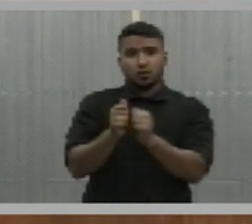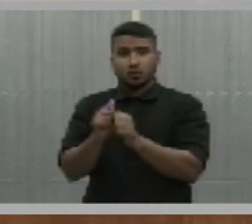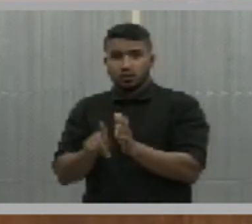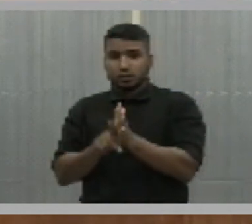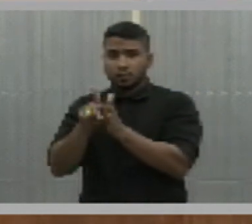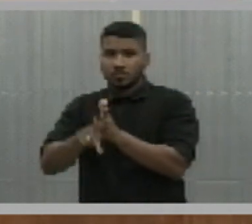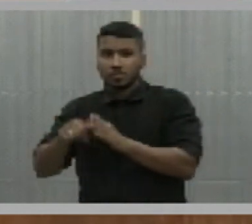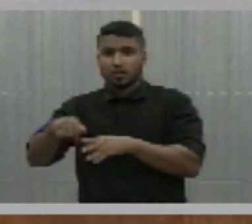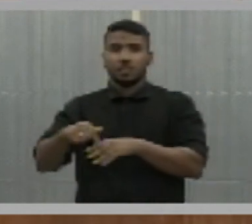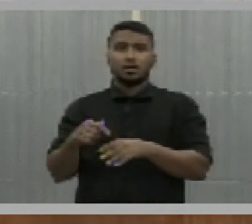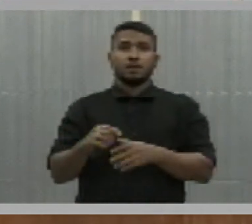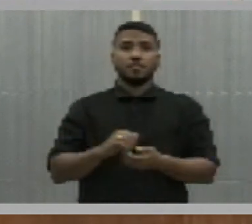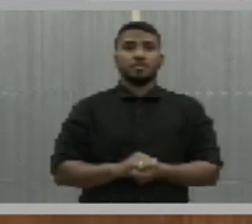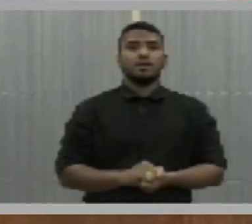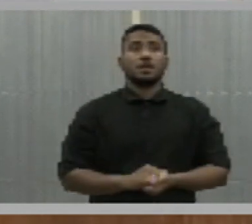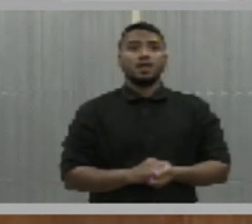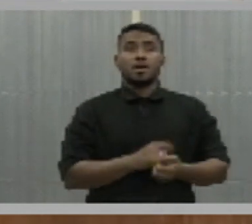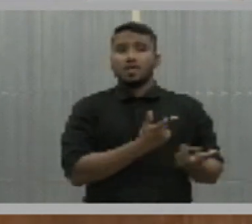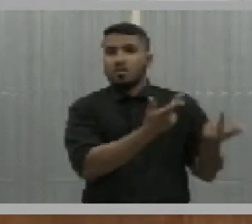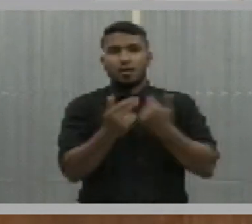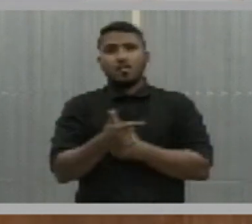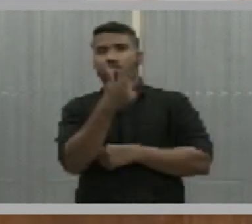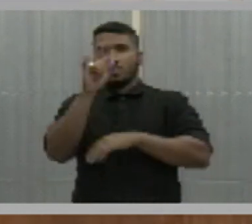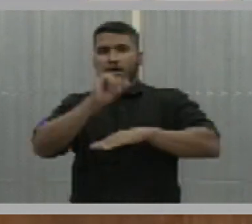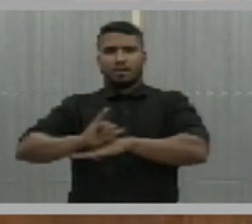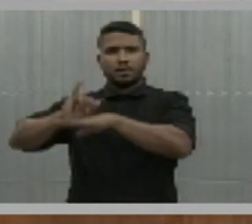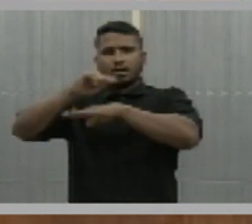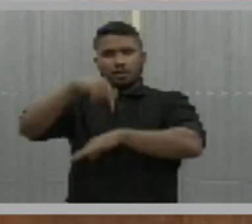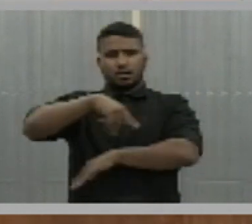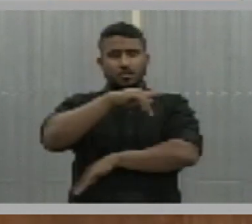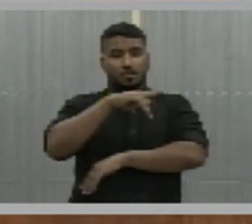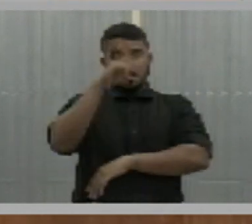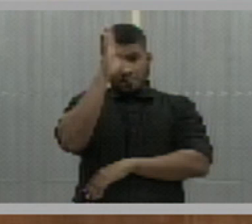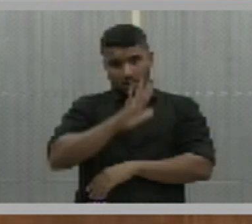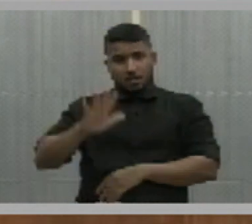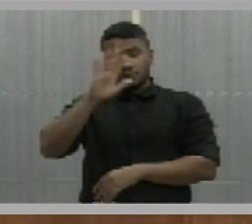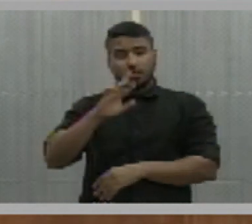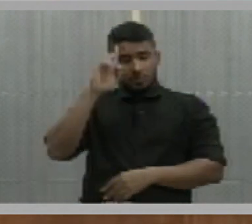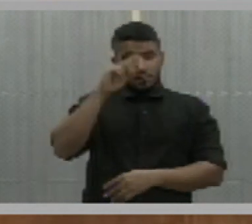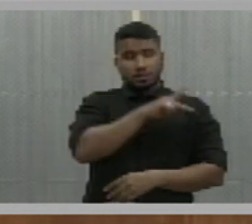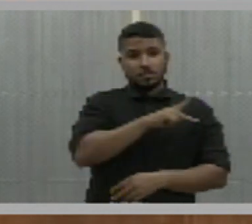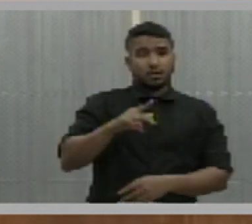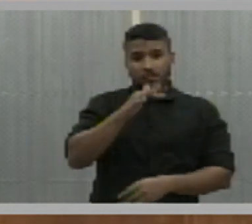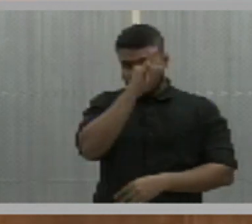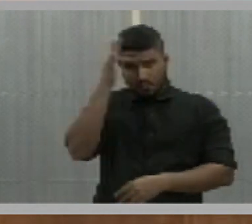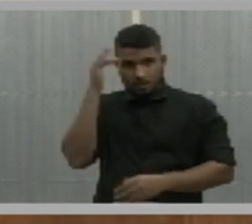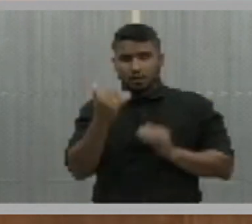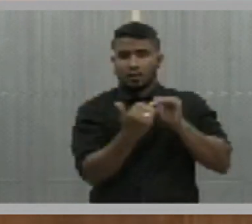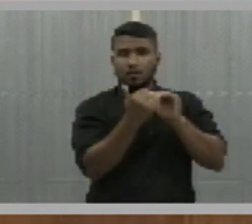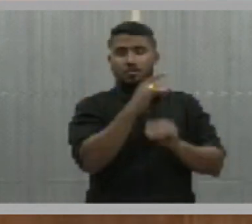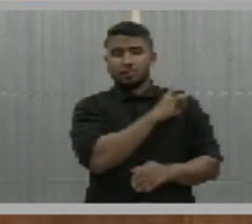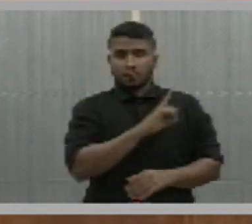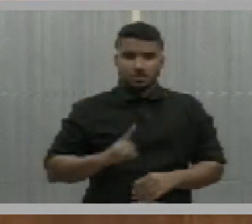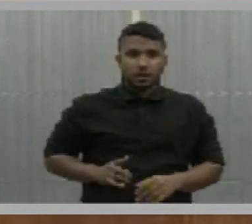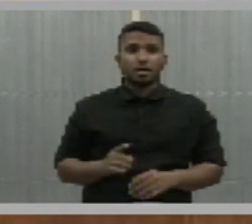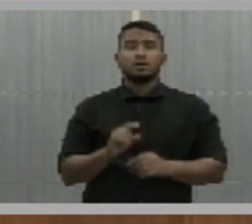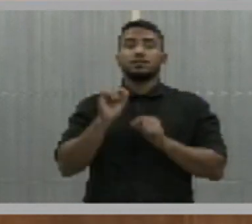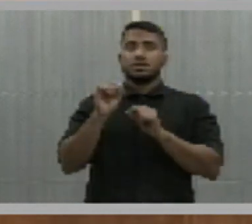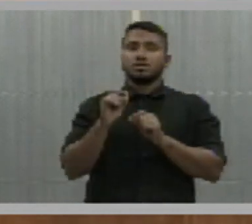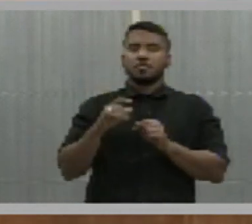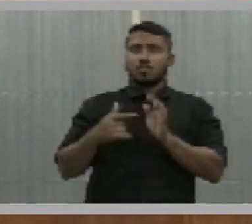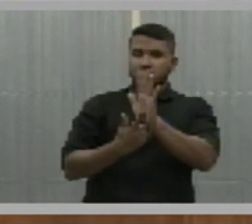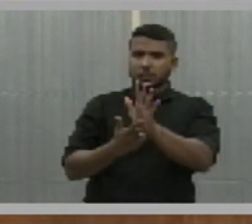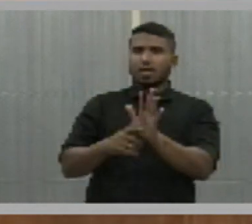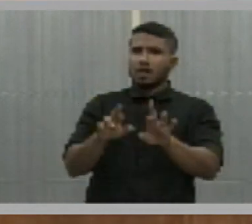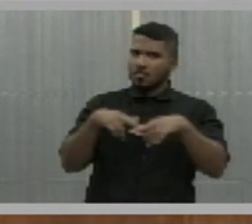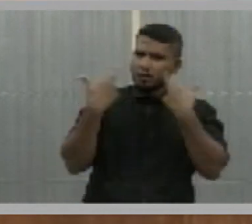medida adotada em outras capitais do país. O senhor presidente deputado Franzé Silva congratulou-se com o senhor deputado Fábio Novo pela transmissão, a partir de